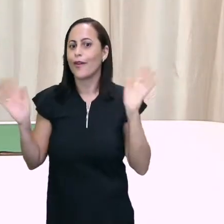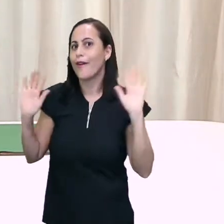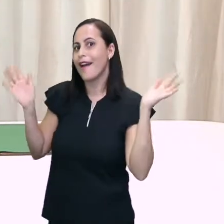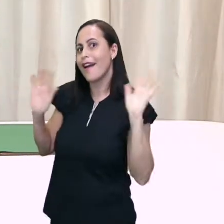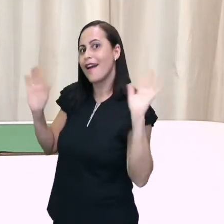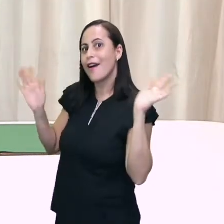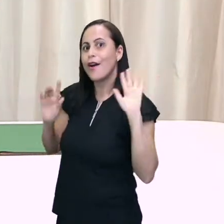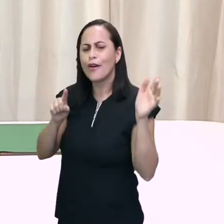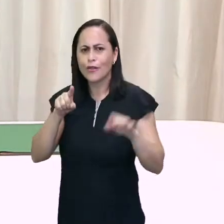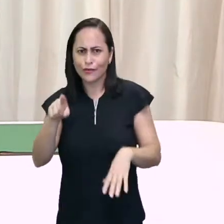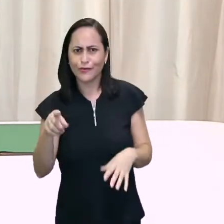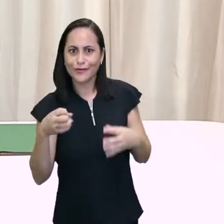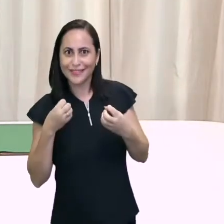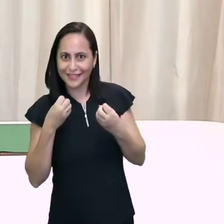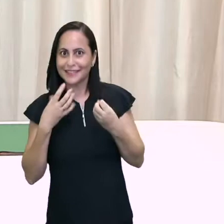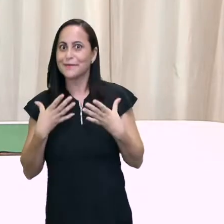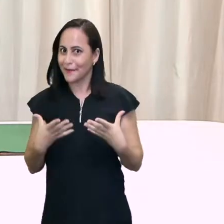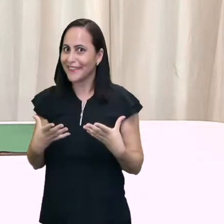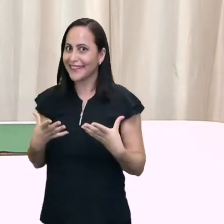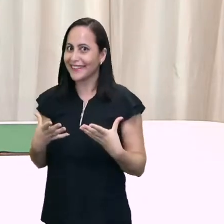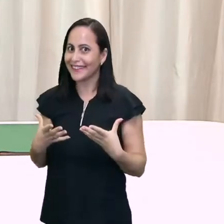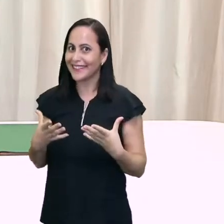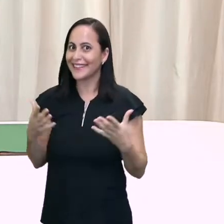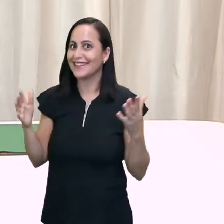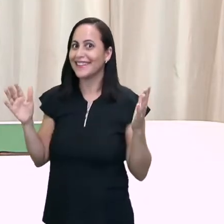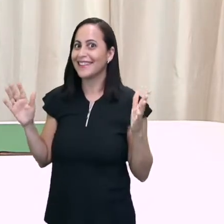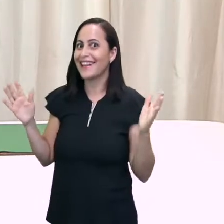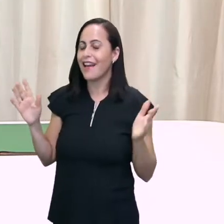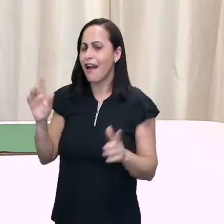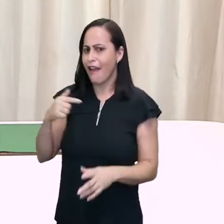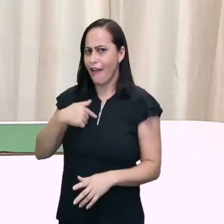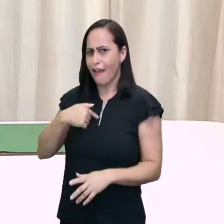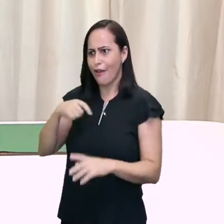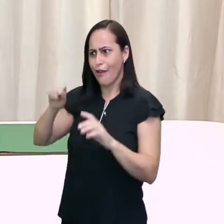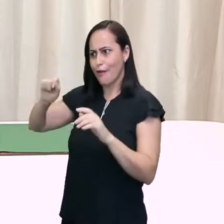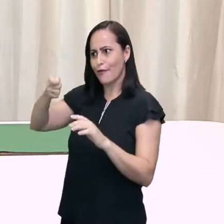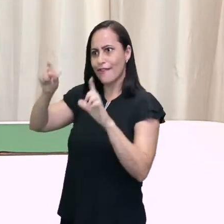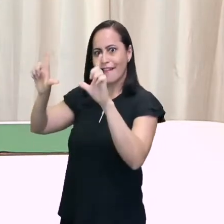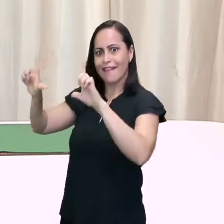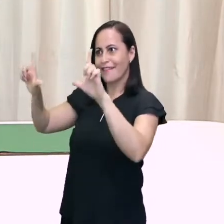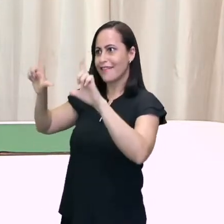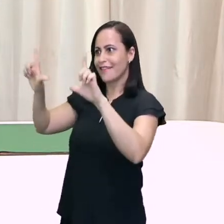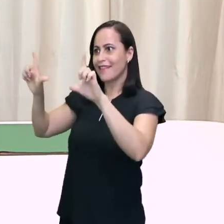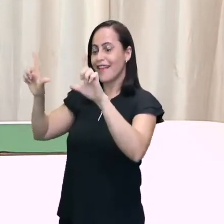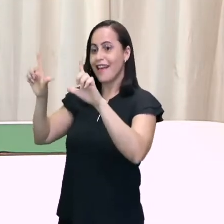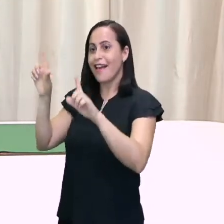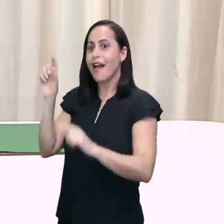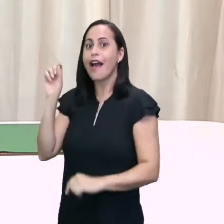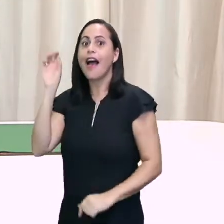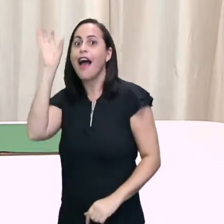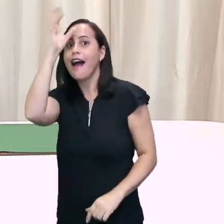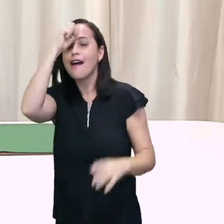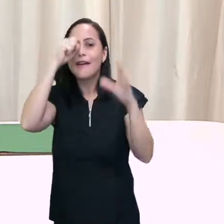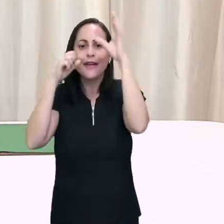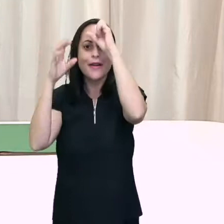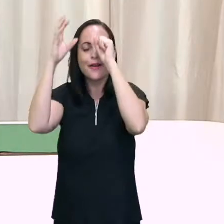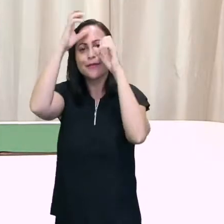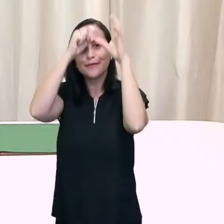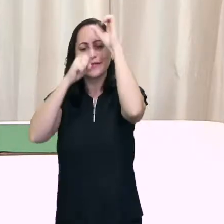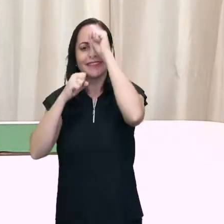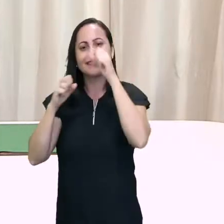Olá, olá, como é que você está? Liguei a TV para aprender com a